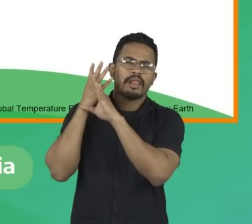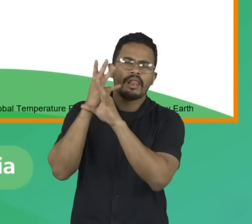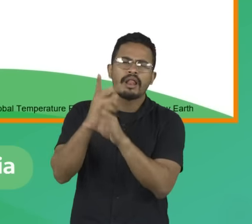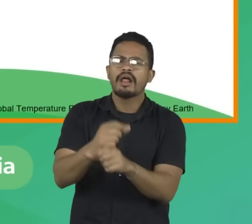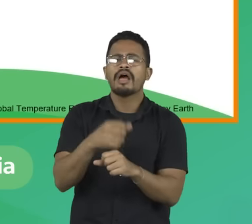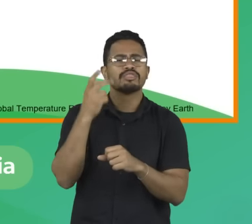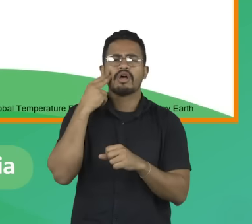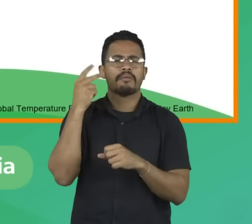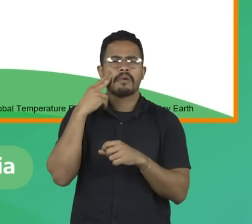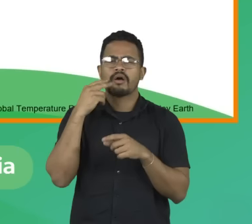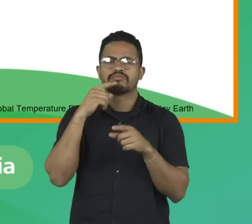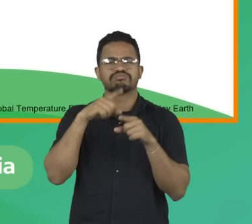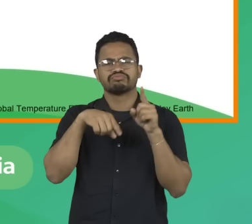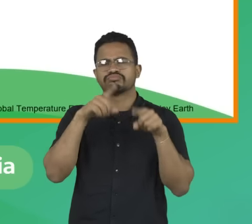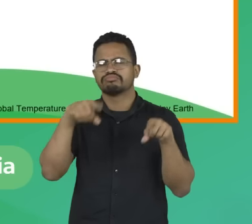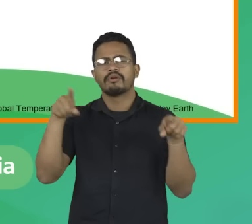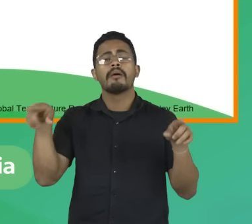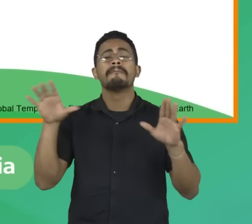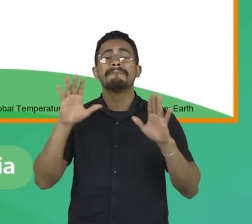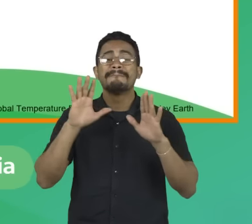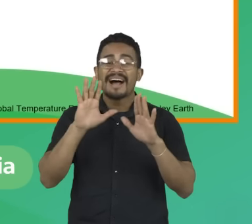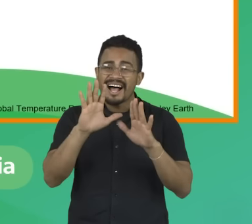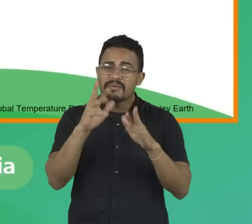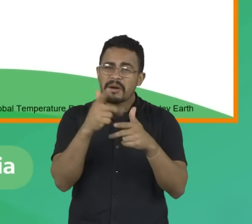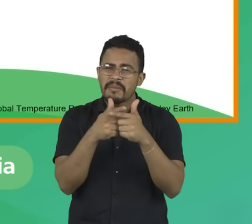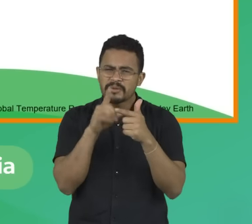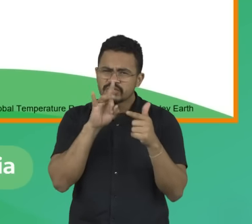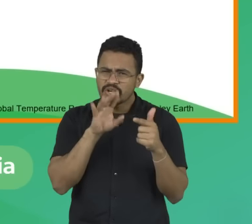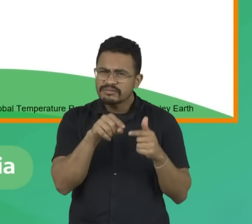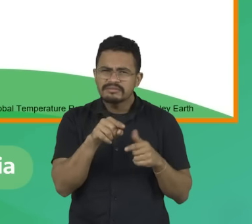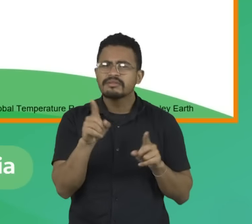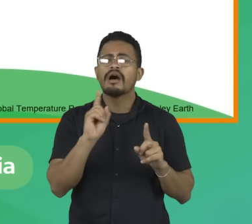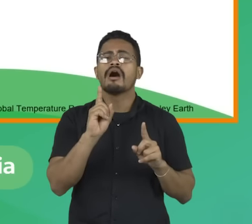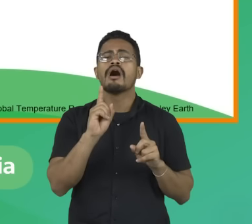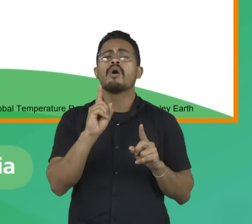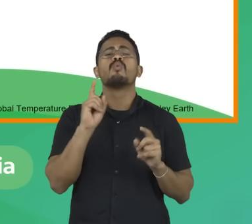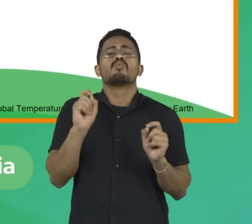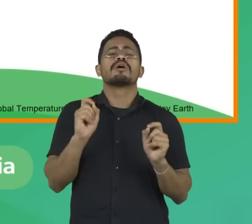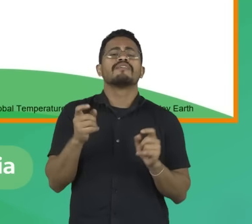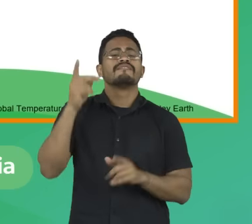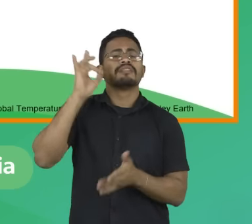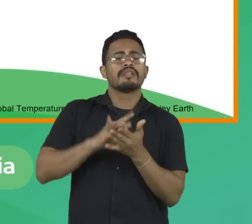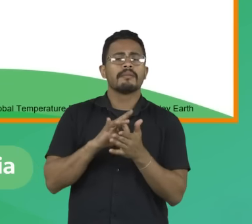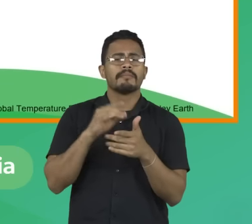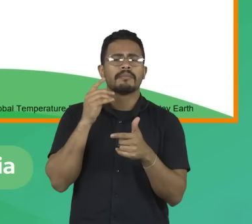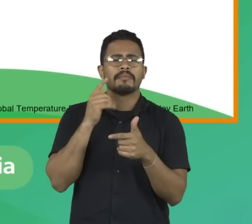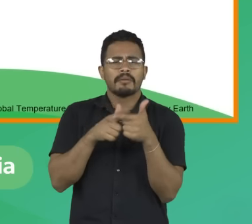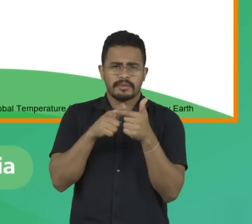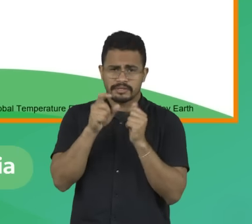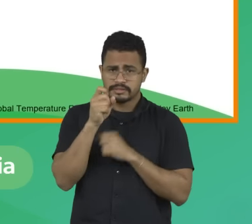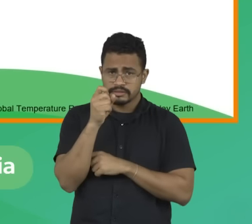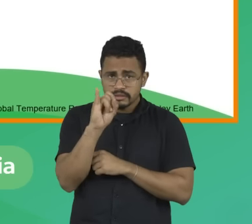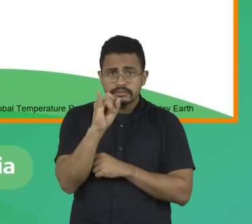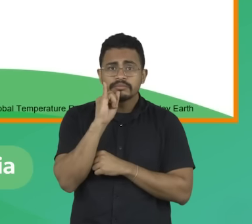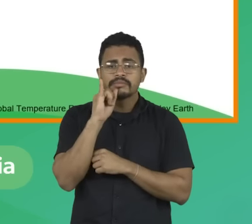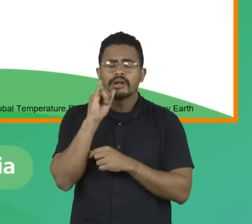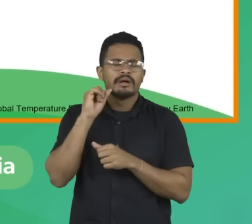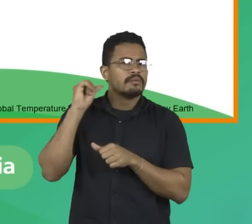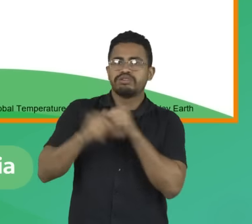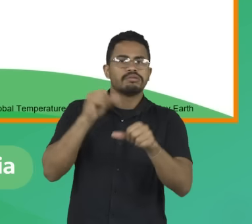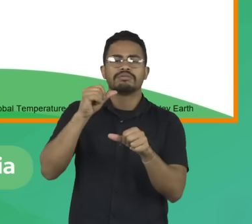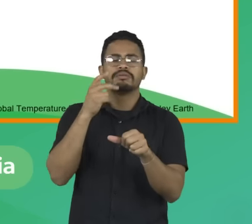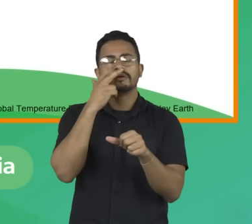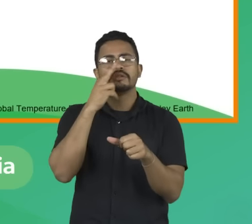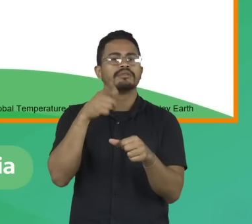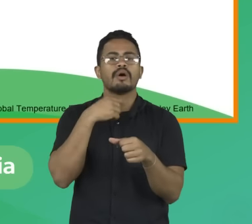comum, isso acontece. O problema não é esse. O problema é que se houver mudanças tão severas que não permitam o